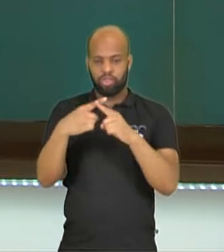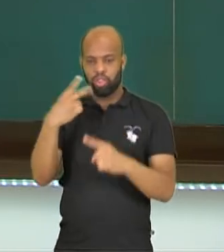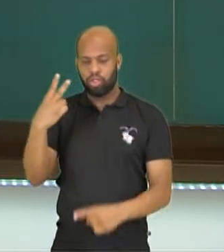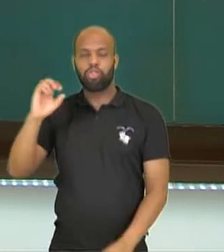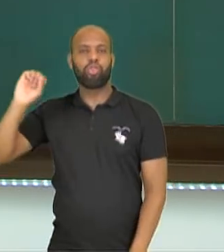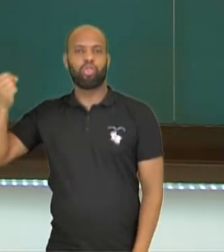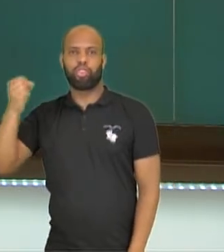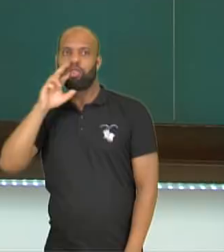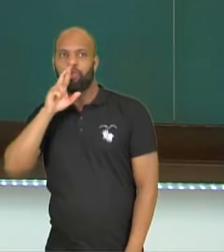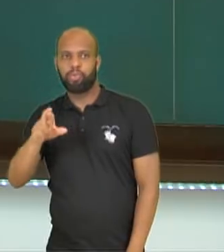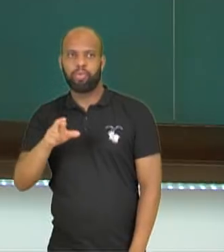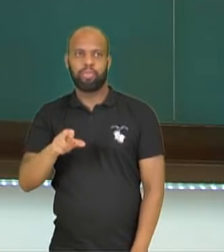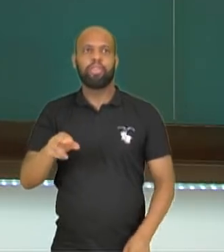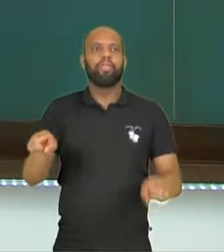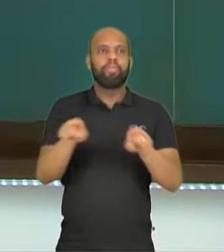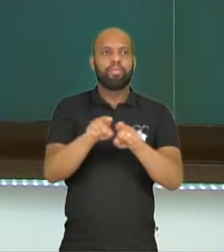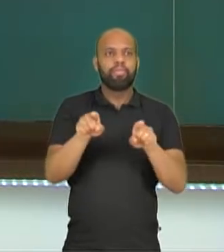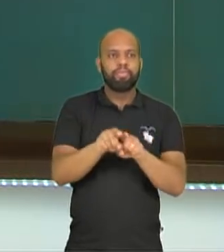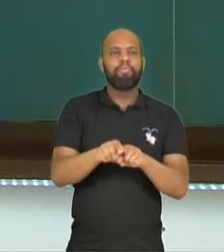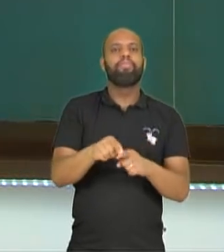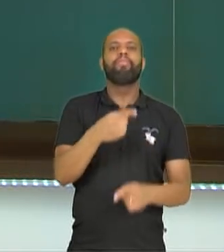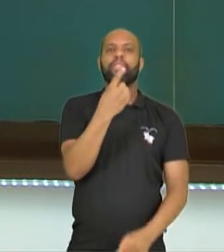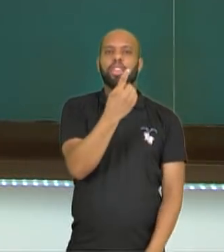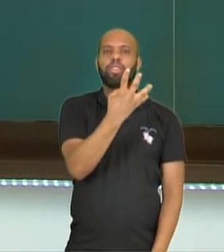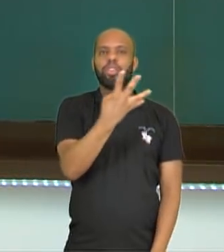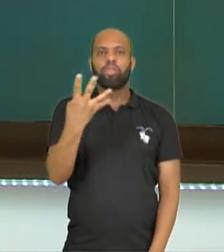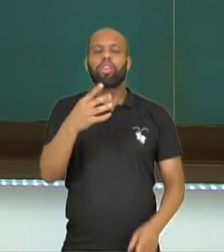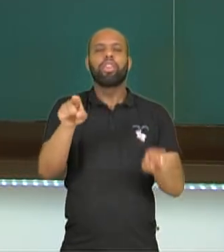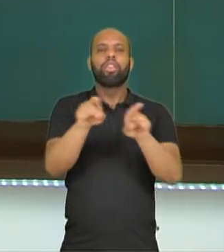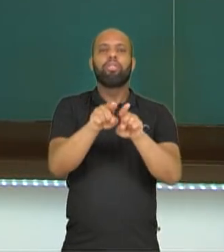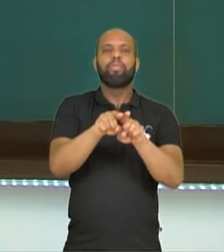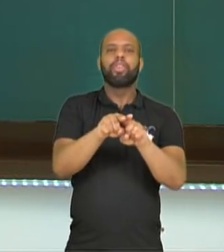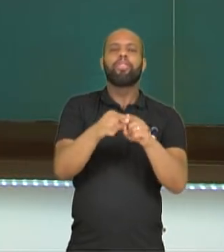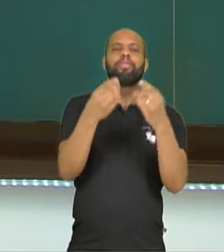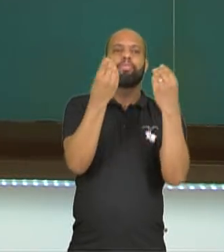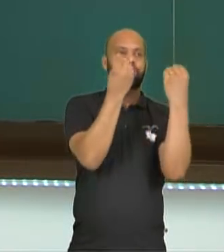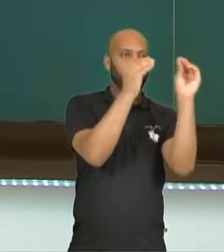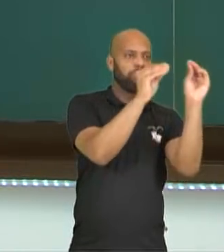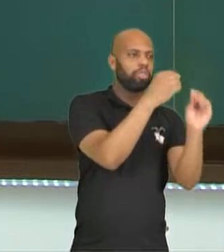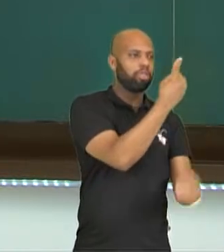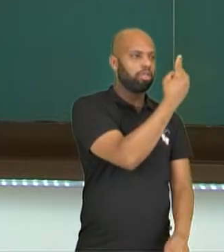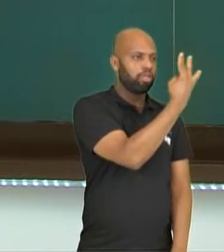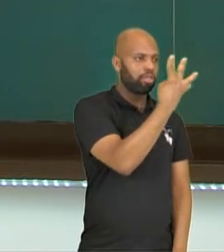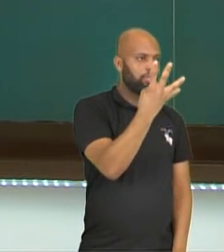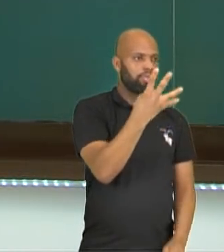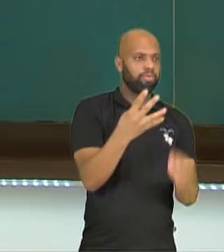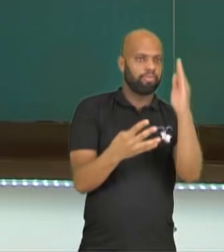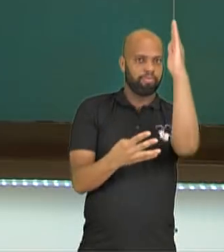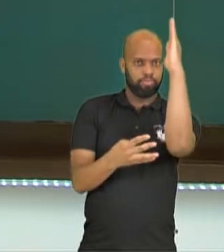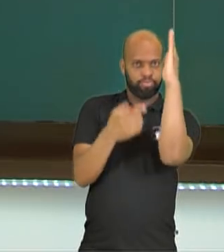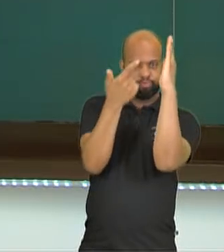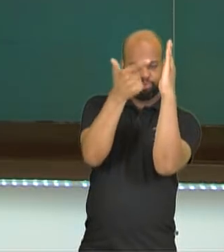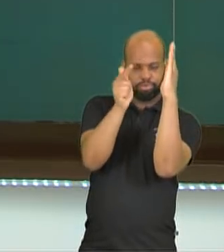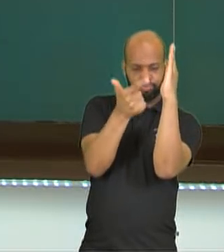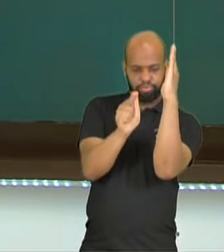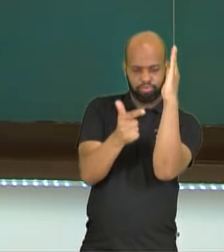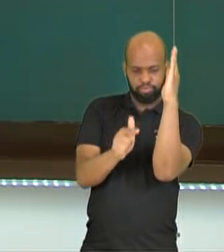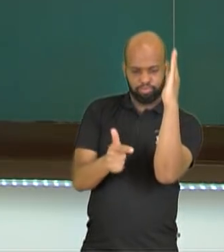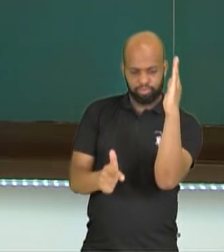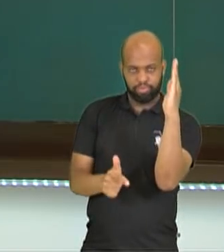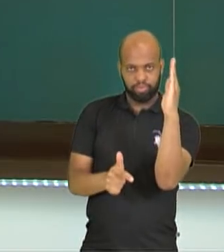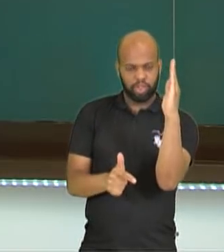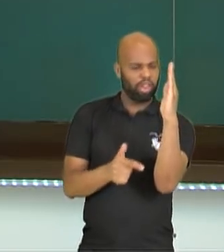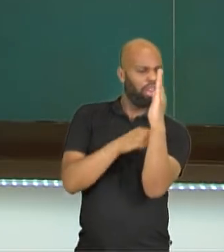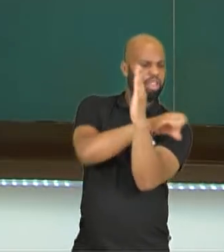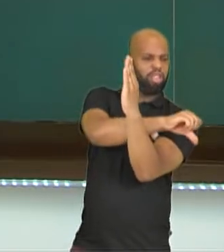mesma coisa. Você divide por 2, divide por 2, divide por 2, divide por 2. Opa, chegou em 9. 9 é ímpar, não dá por 2. Então você